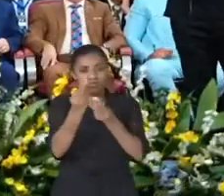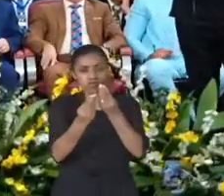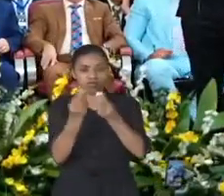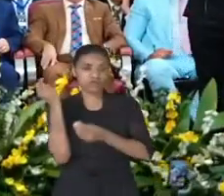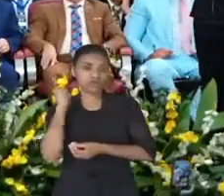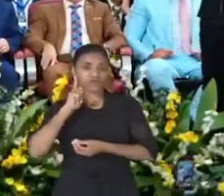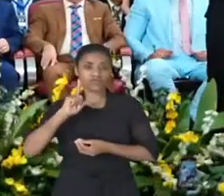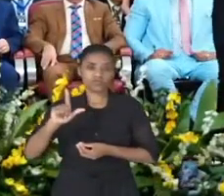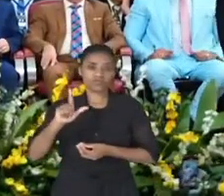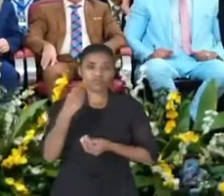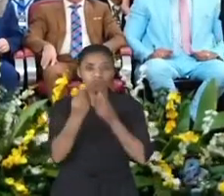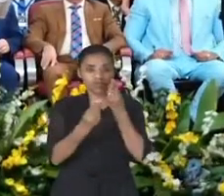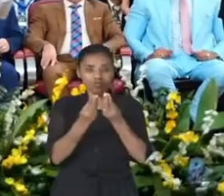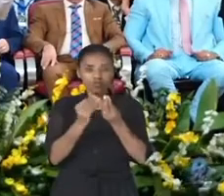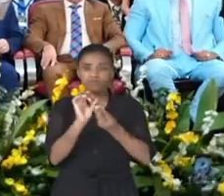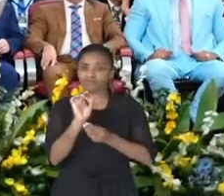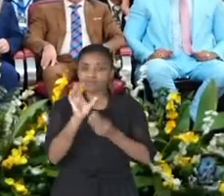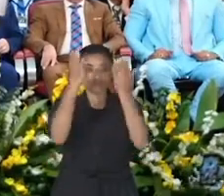Adorando.